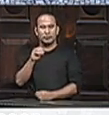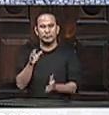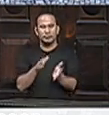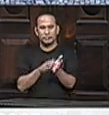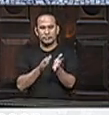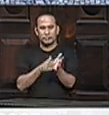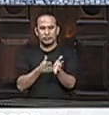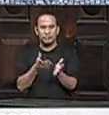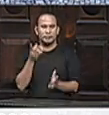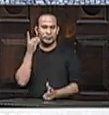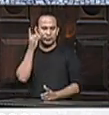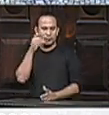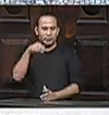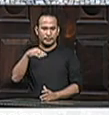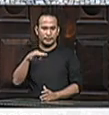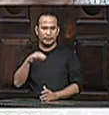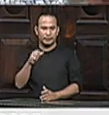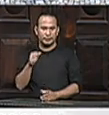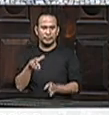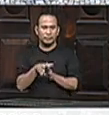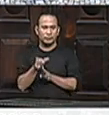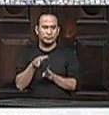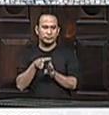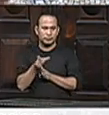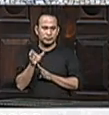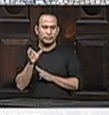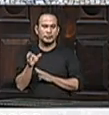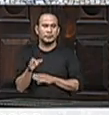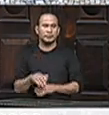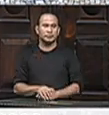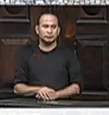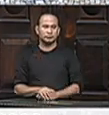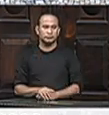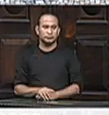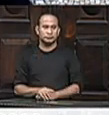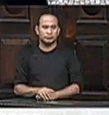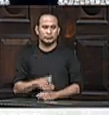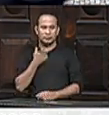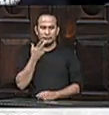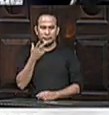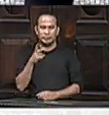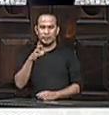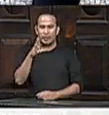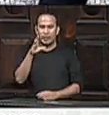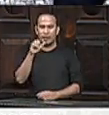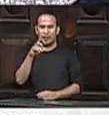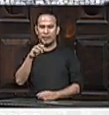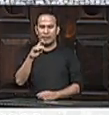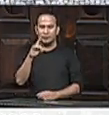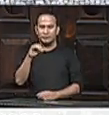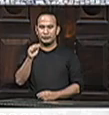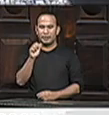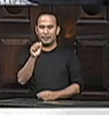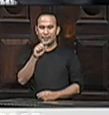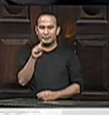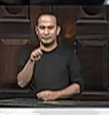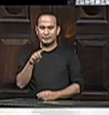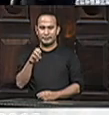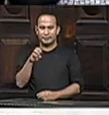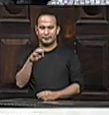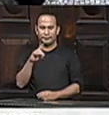representante da sociedade civil, uma vaga no Conselho Municipal de Alimentação Escolar de Niterói, para assumir, inclusive, a sua presidência. É a nutricionista